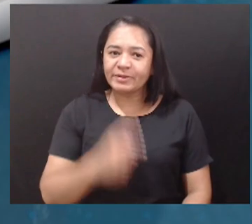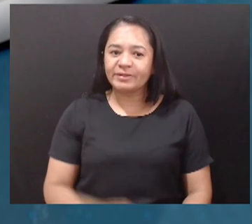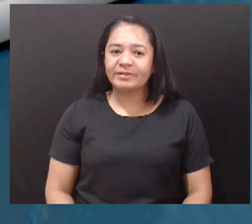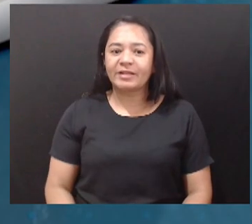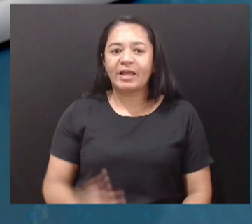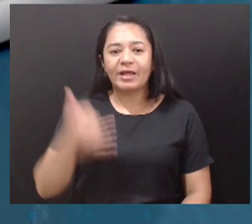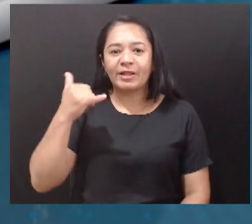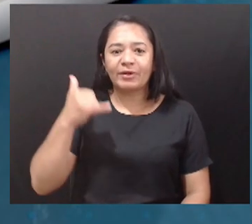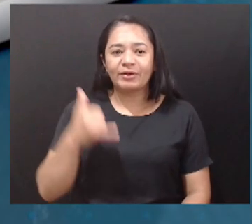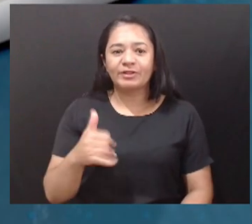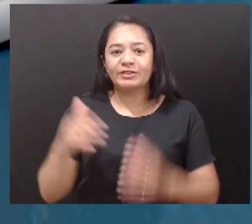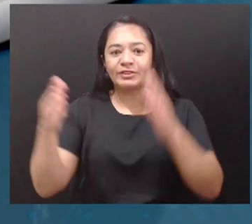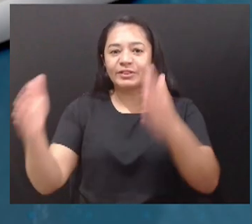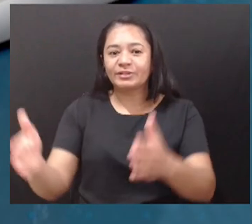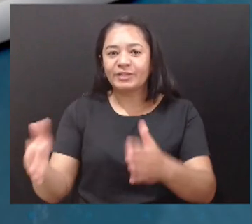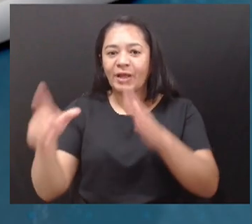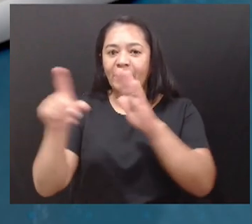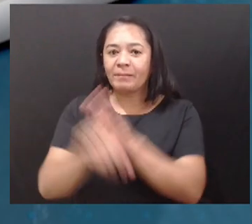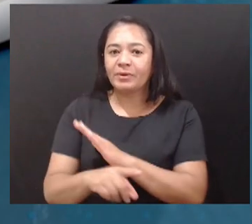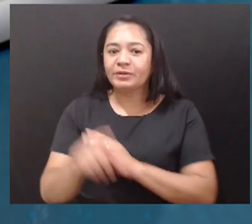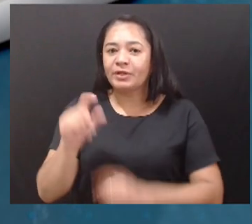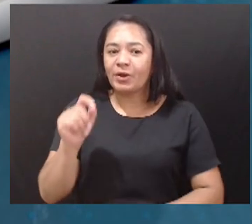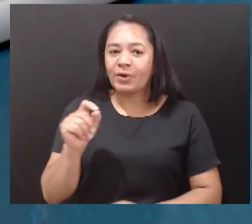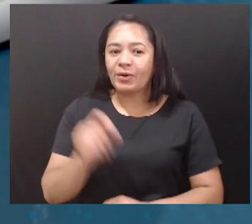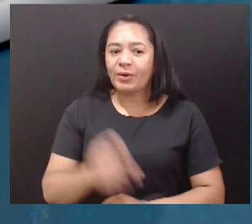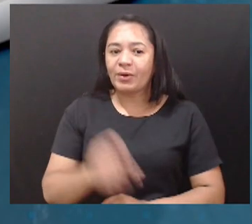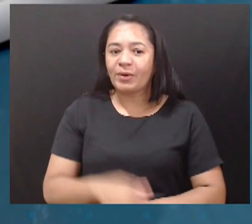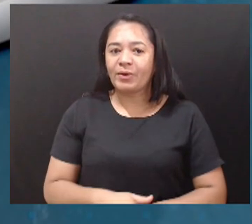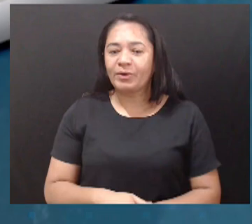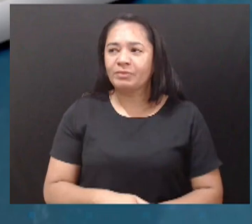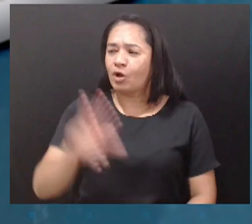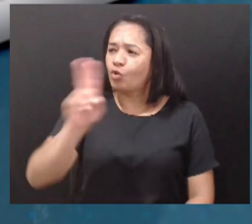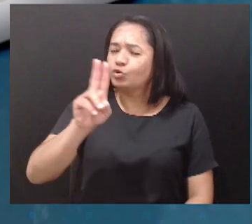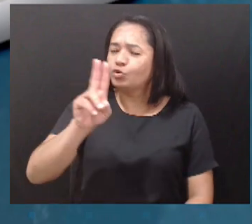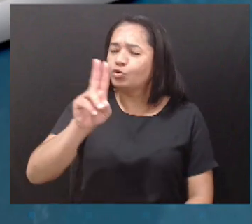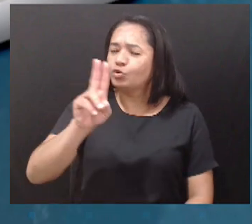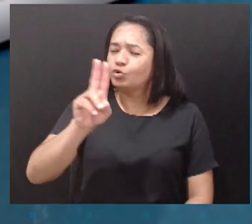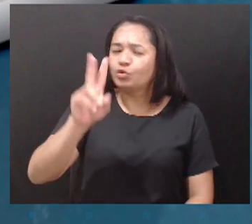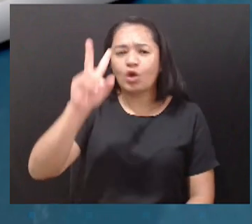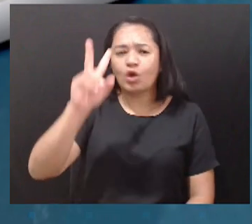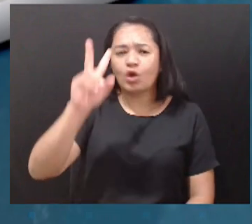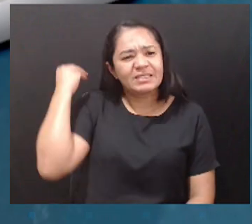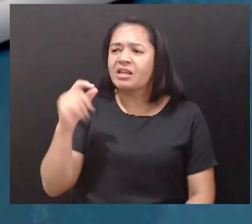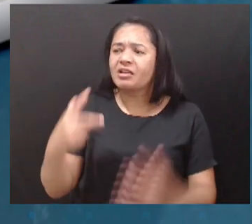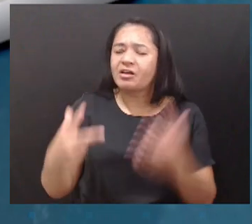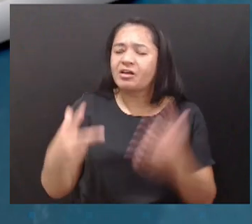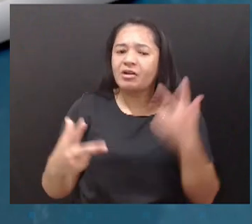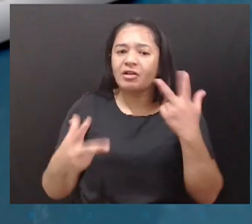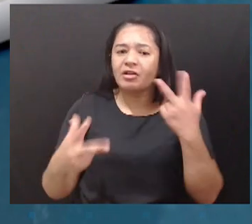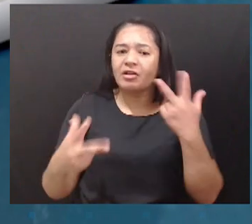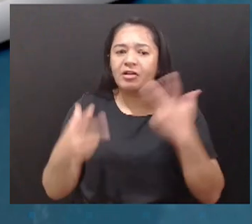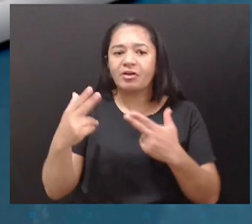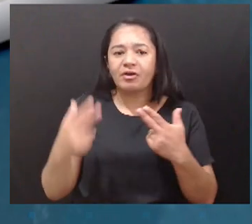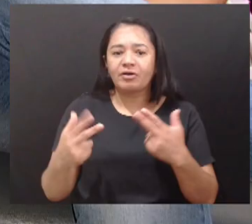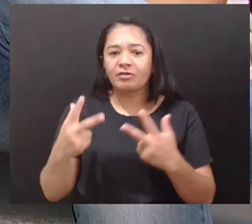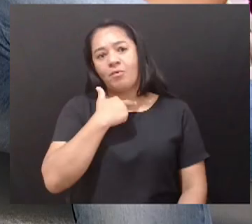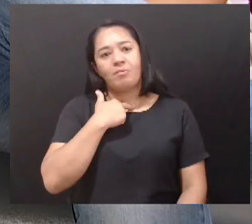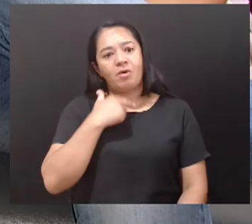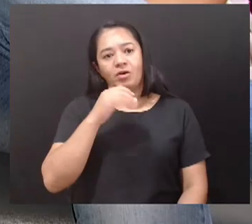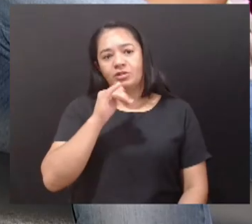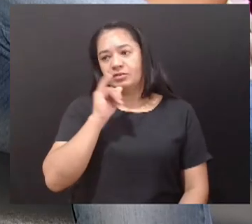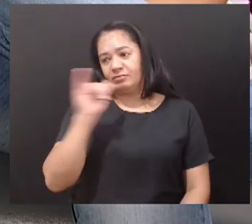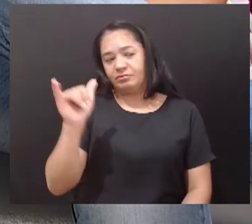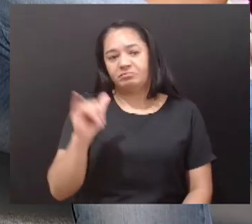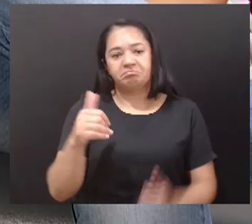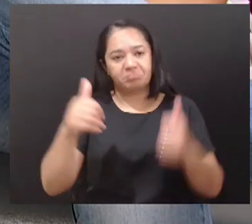chegando lá, perguntei até para essa moça, eu não lembro do nome dela, eu falei, quem que é que vai cortar? Ela falou assim, não posso passar informação. Eu falei, beleza. Aí beleza,